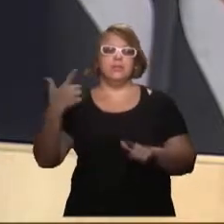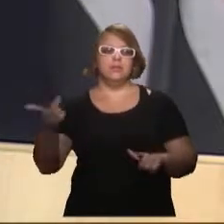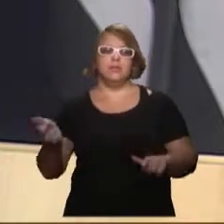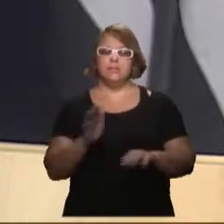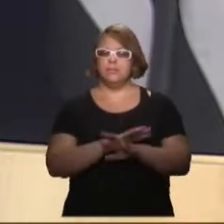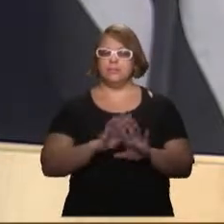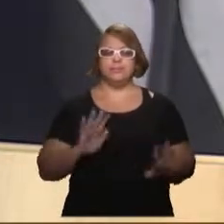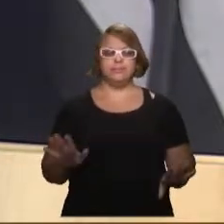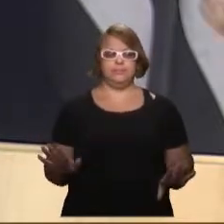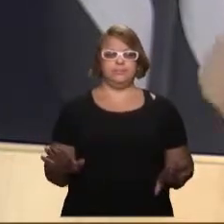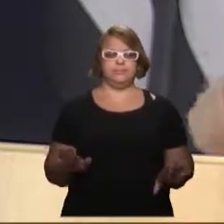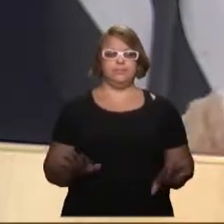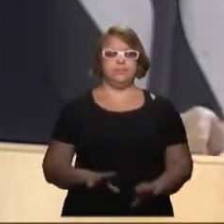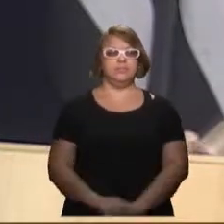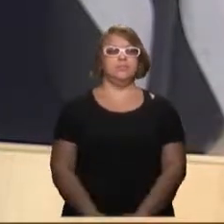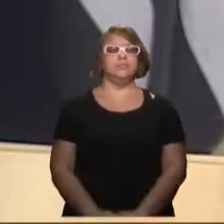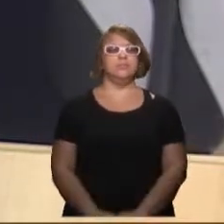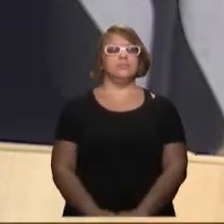séria.